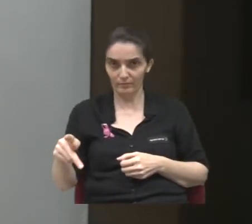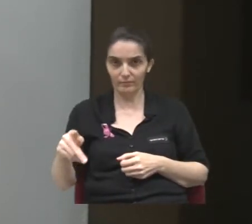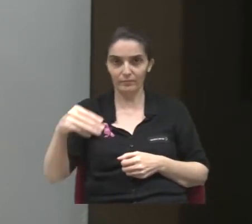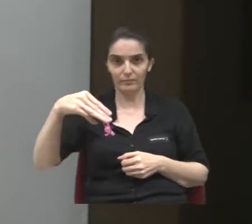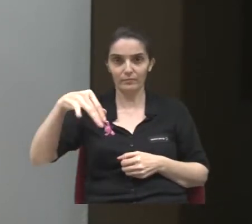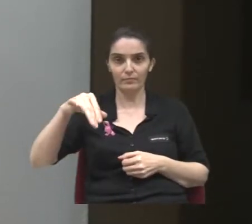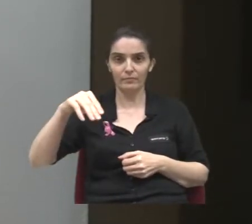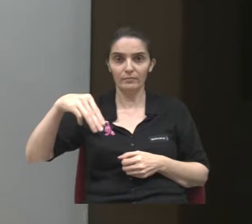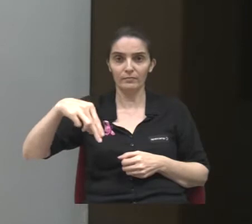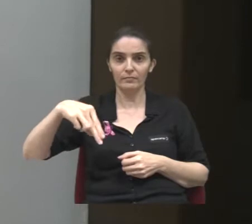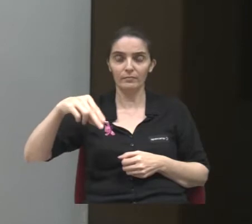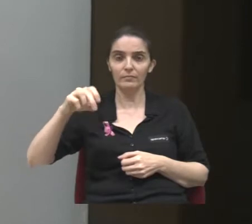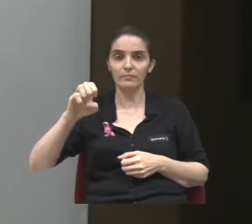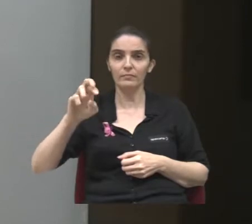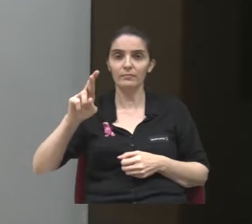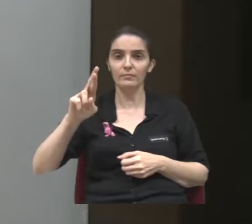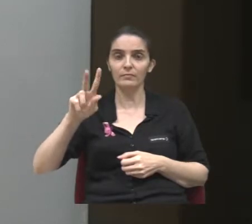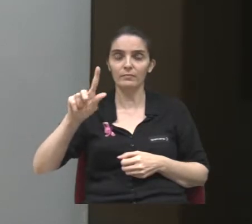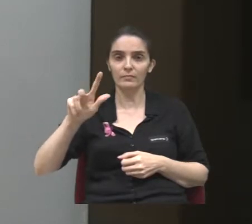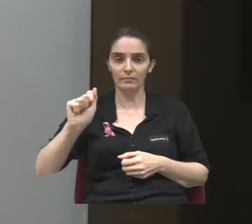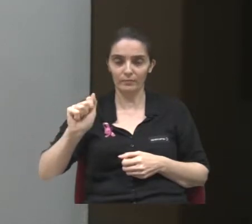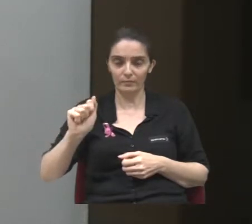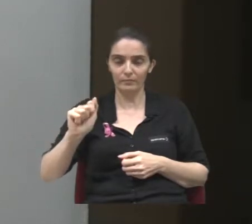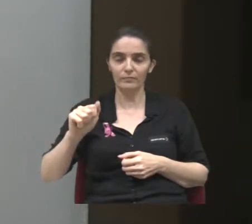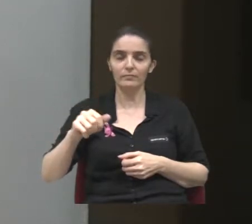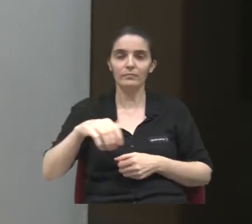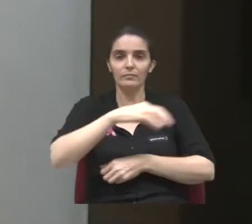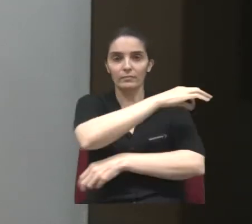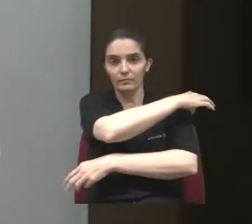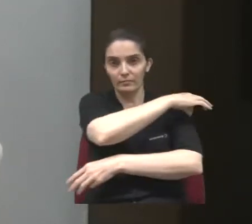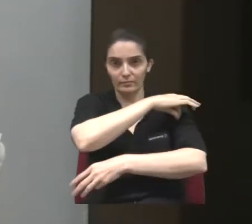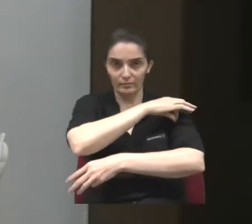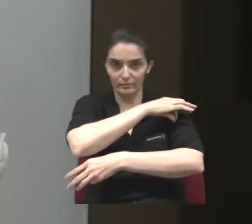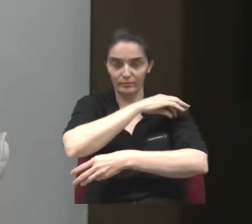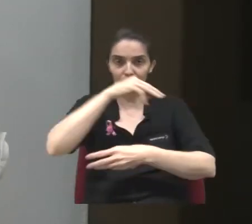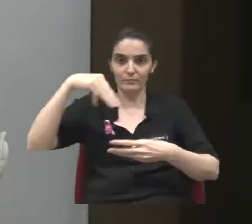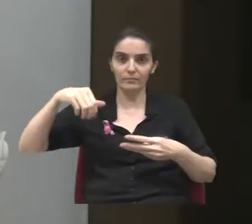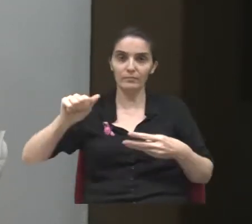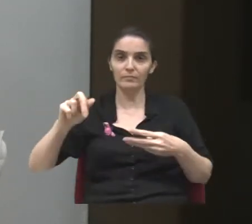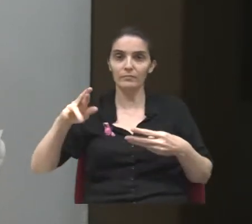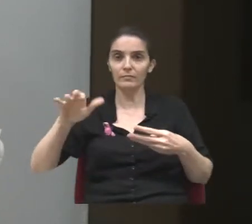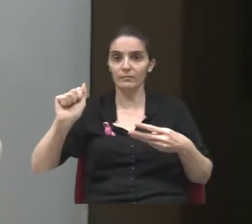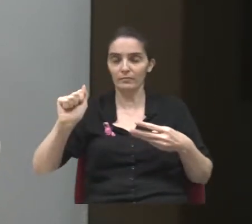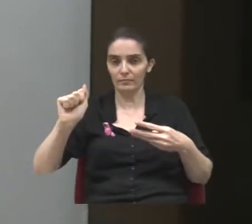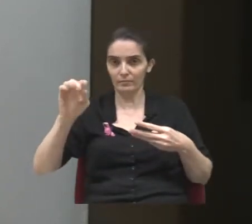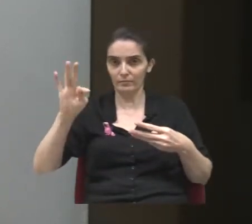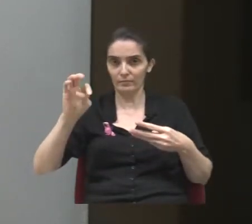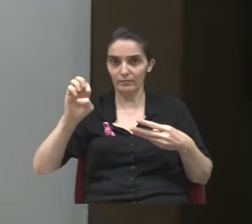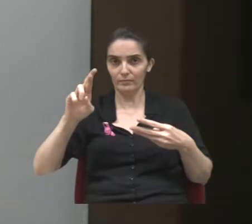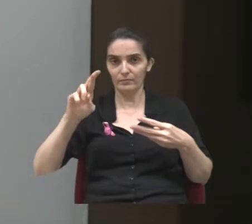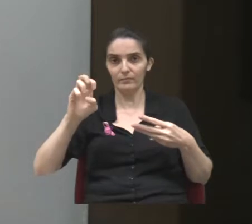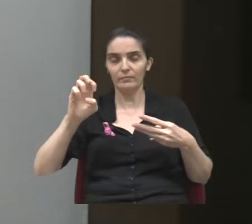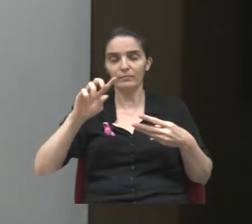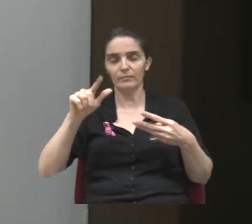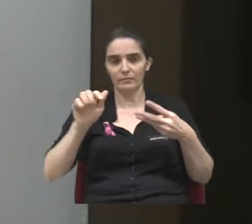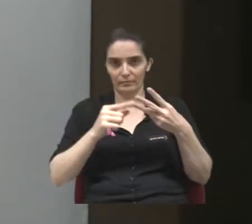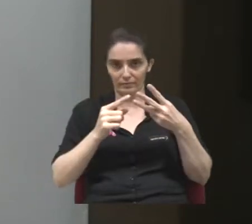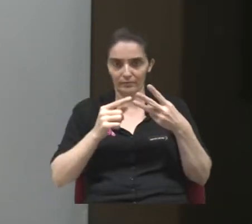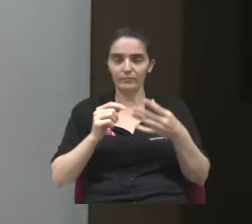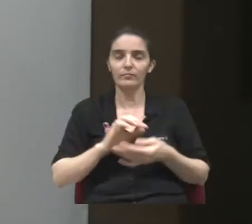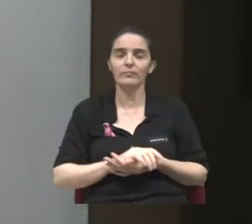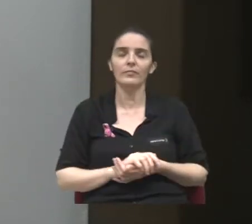com a prefeita Maria Tereza de Barros Camargo. Fizeram todo um levantamento da